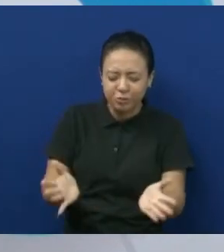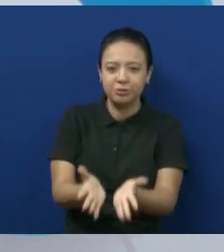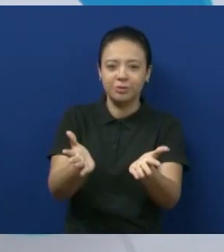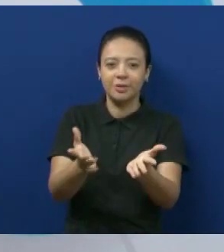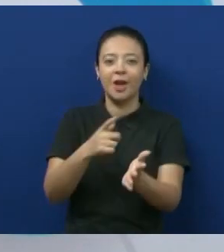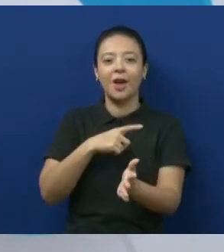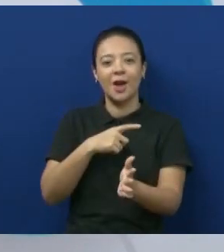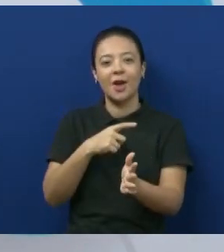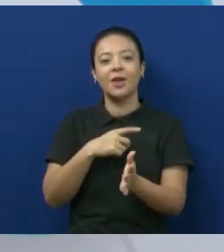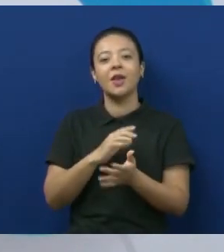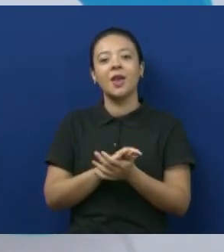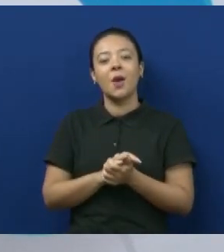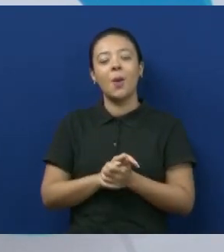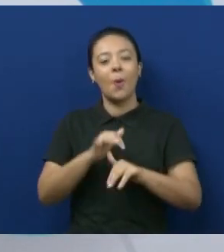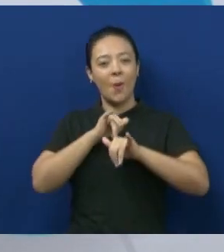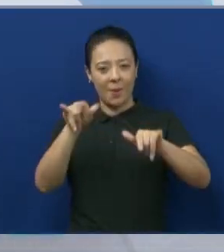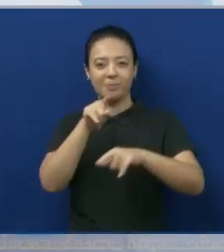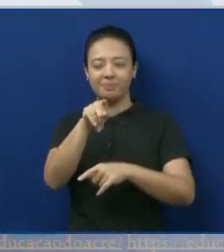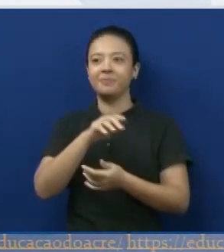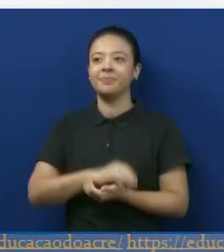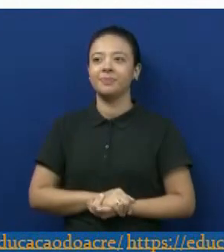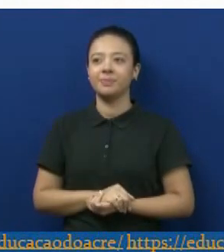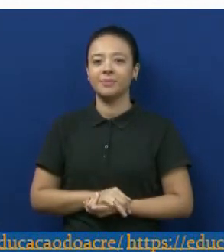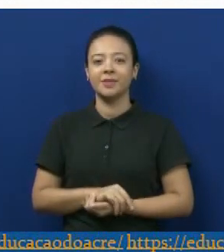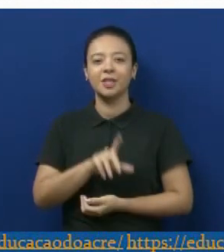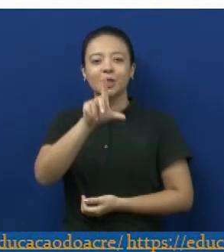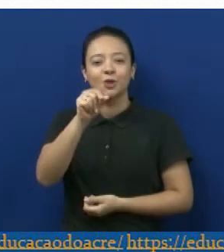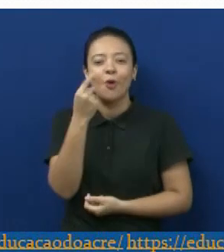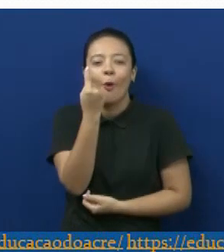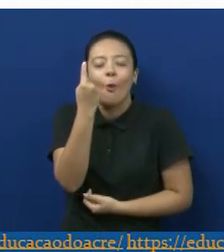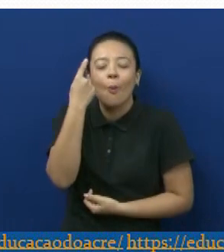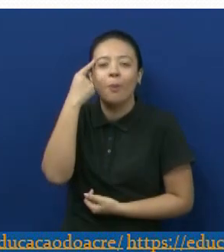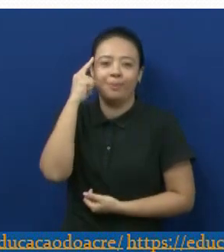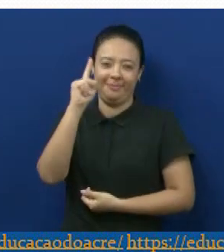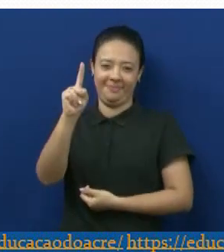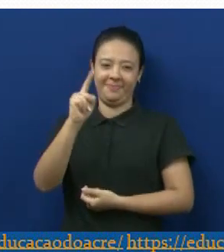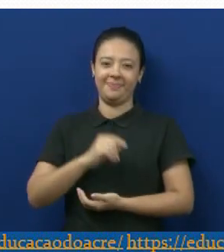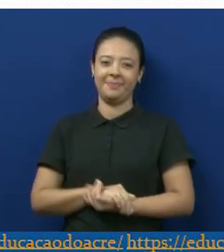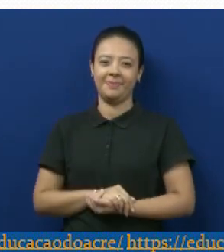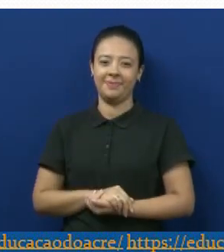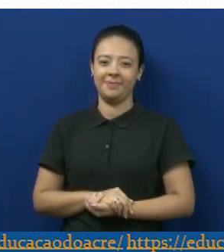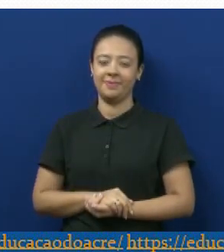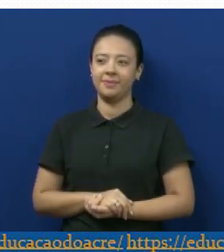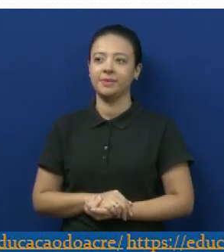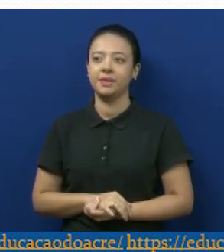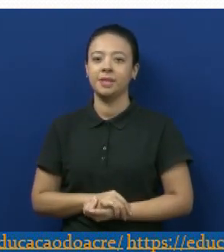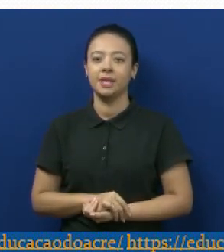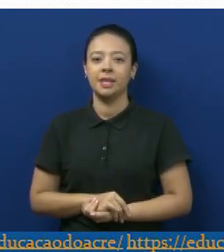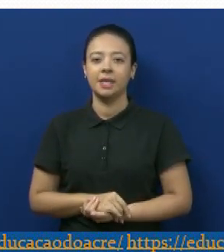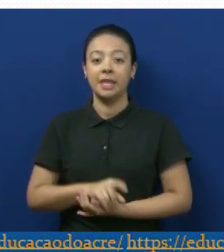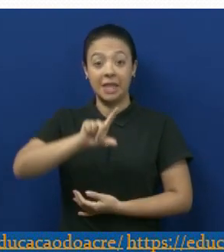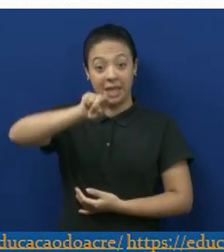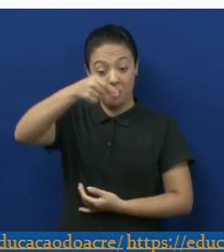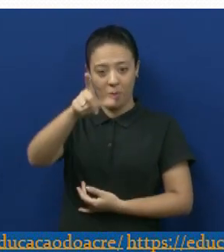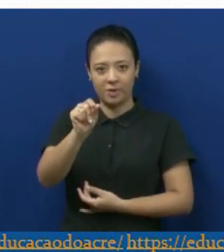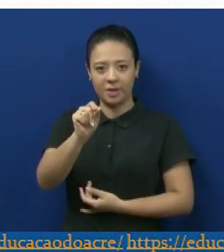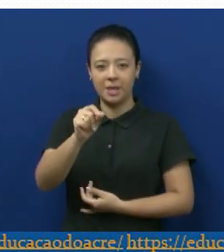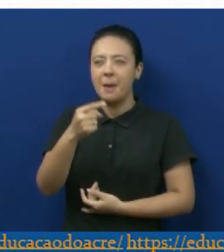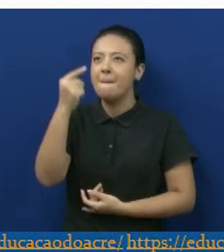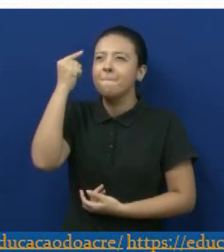dessa afirmação. Olha só, esse exemplo aí na sua telinha. Vamos festejar a inveja,